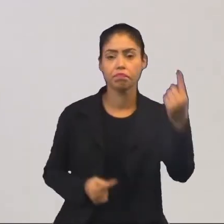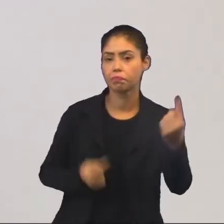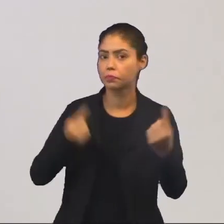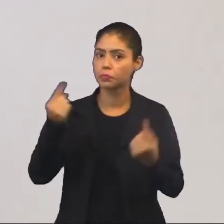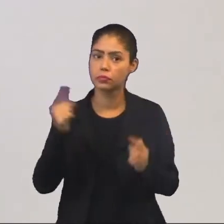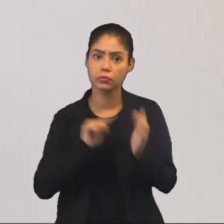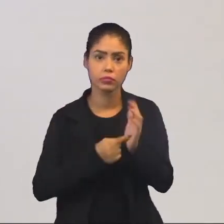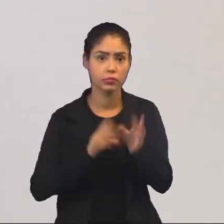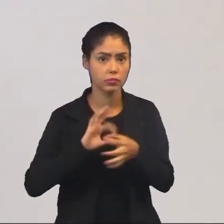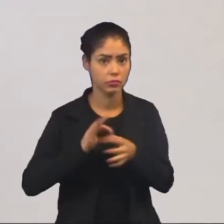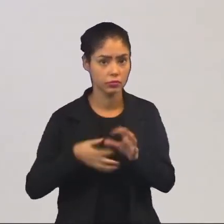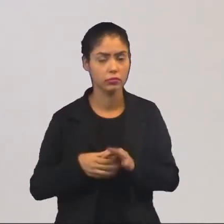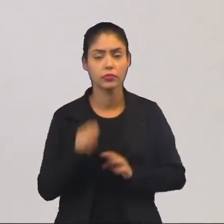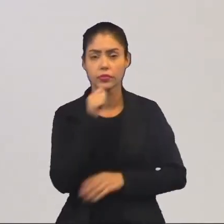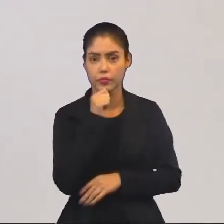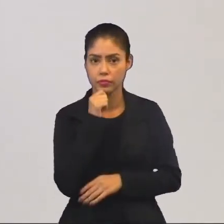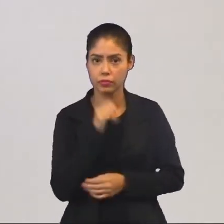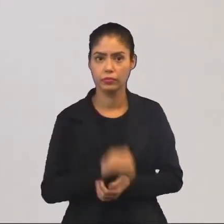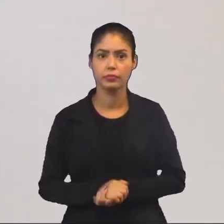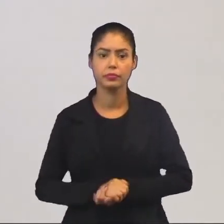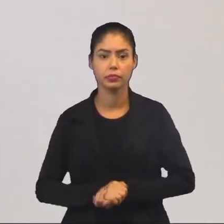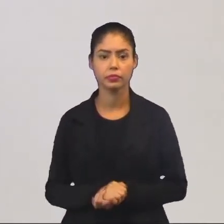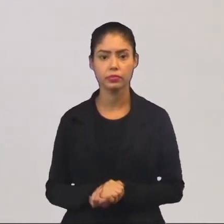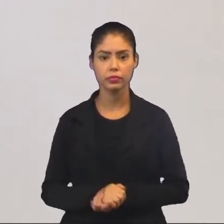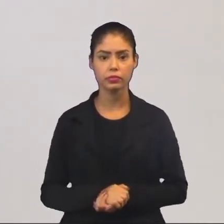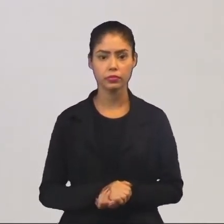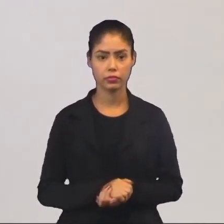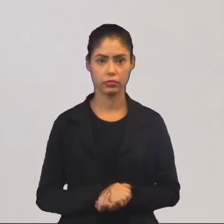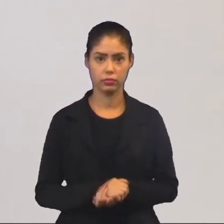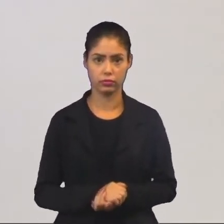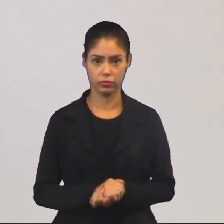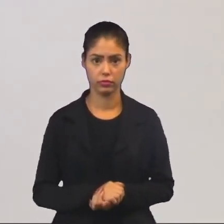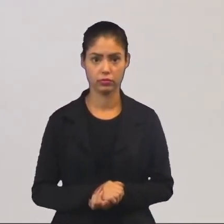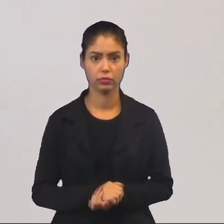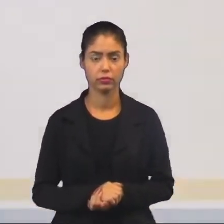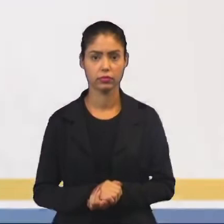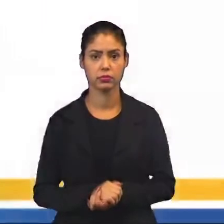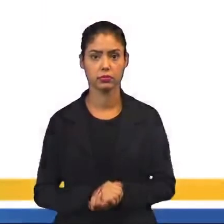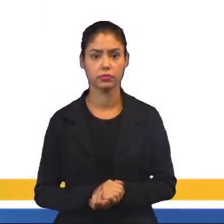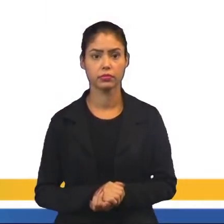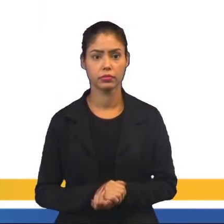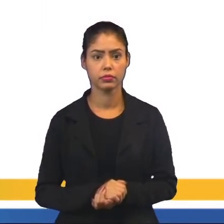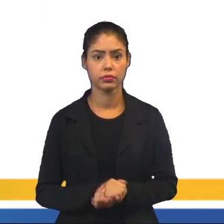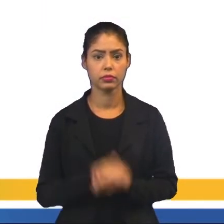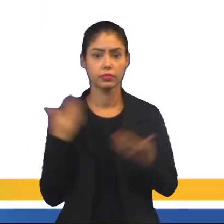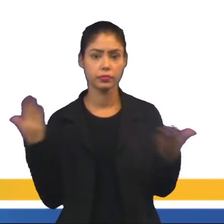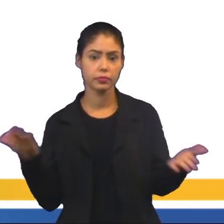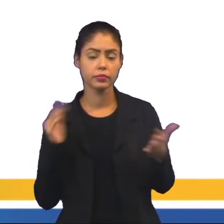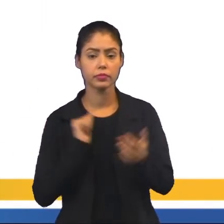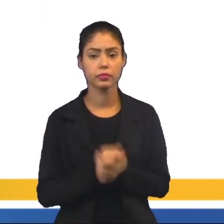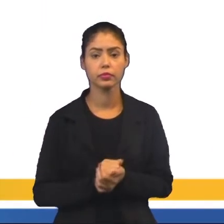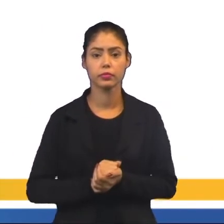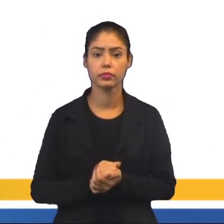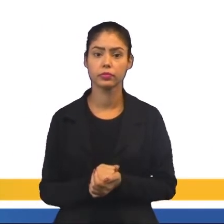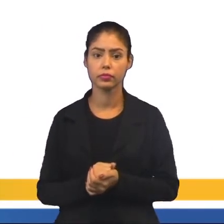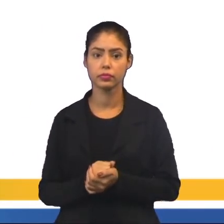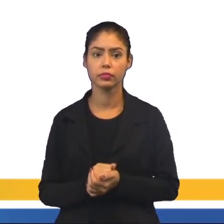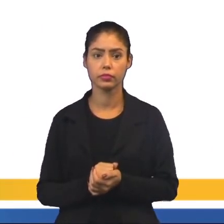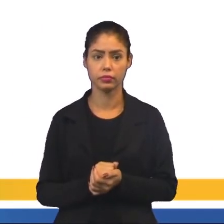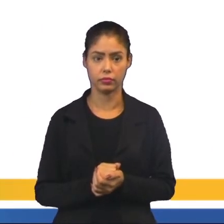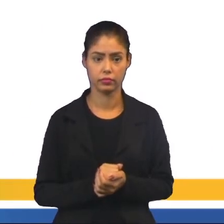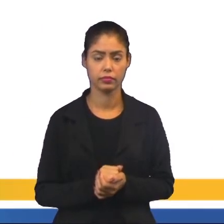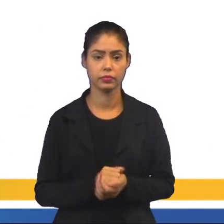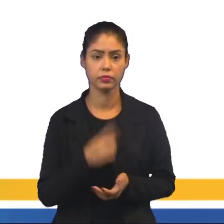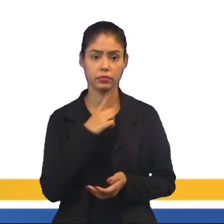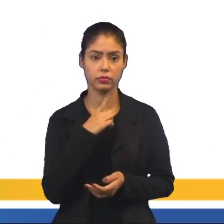né, esse contexto que está aí oscilando, tá bom, pessoal? Vamos prosseguir aqui no nosso slide. Então, prosseguindo